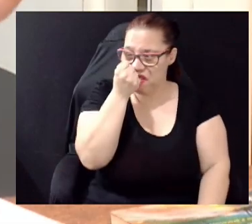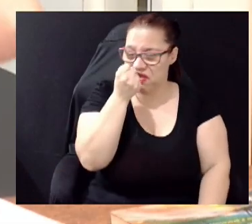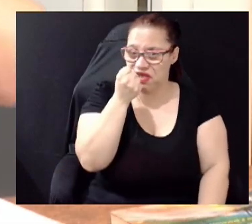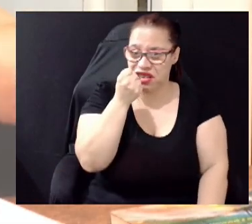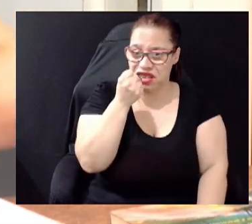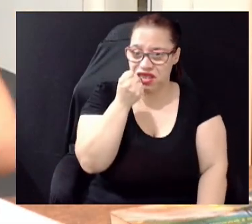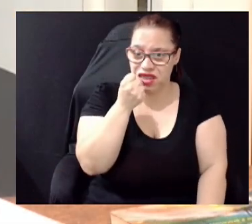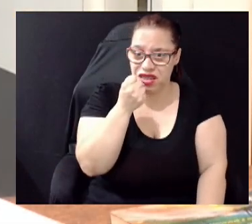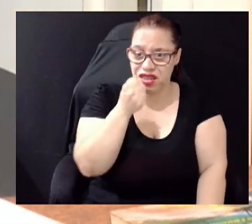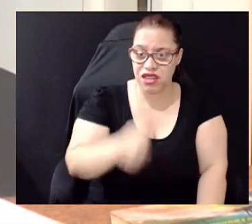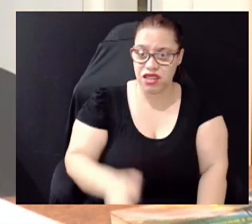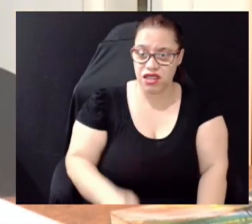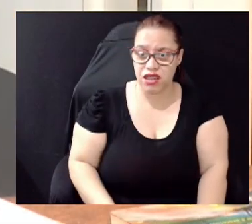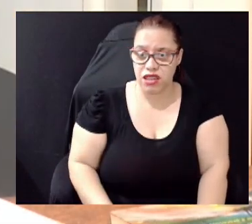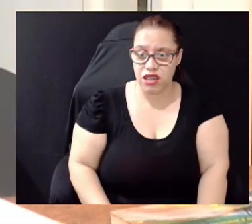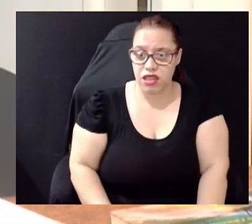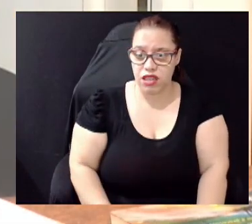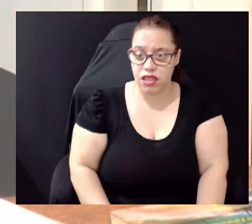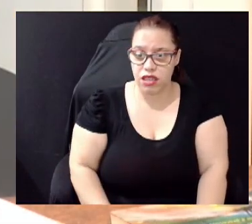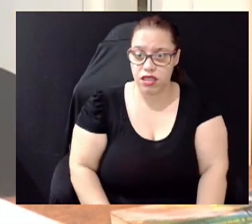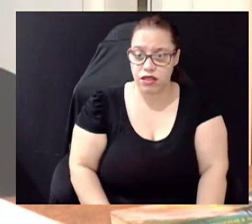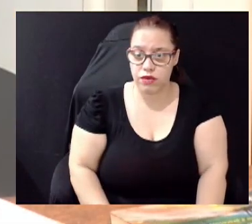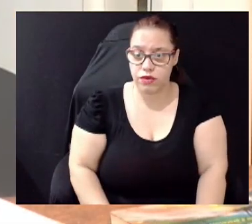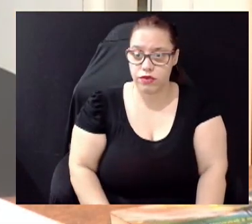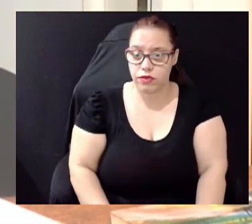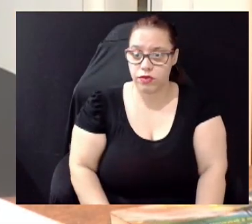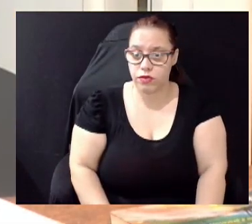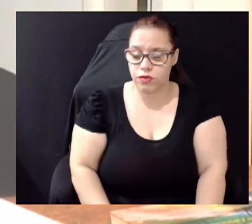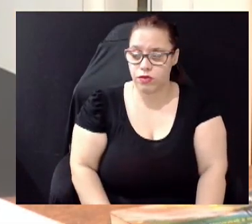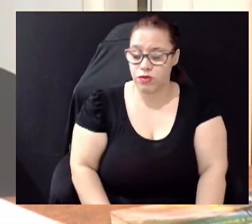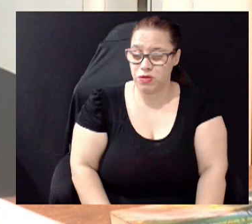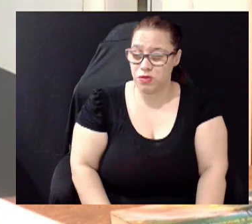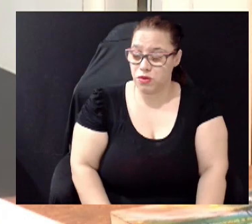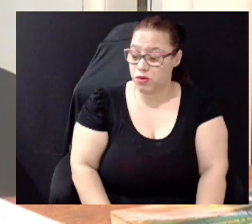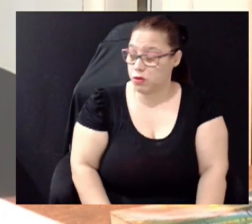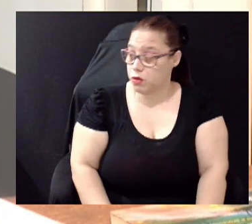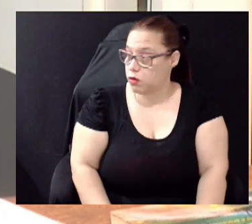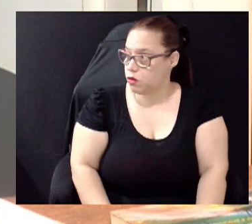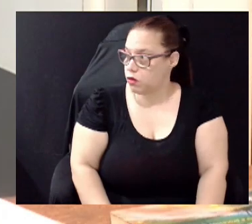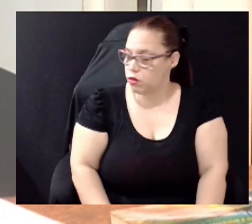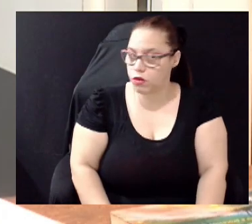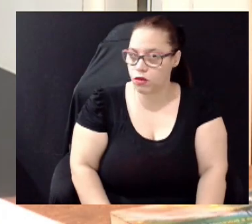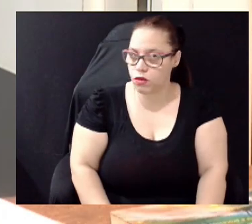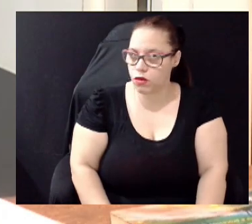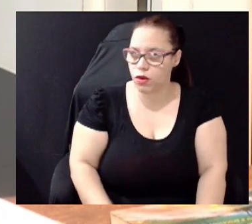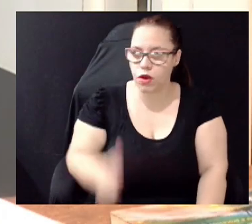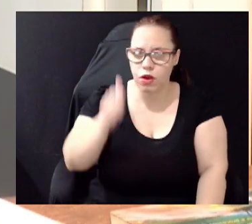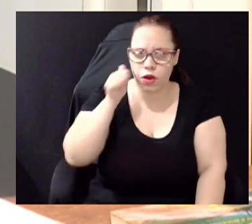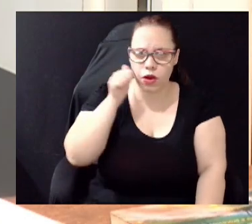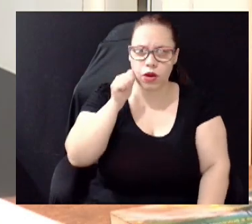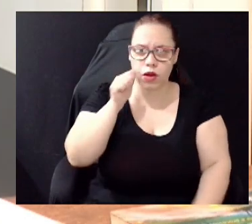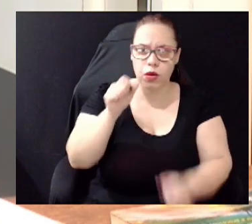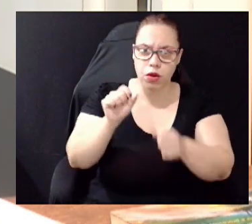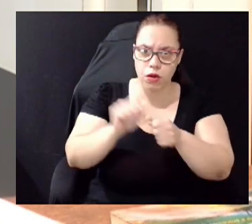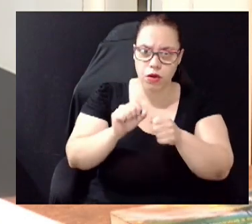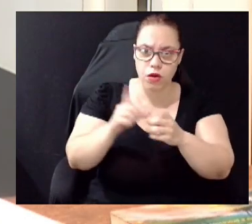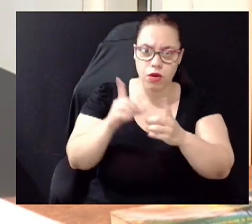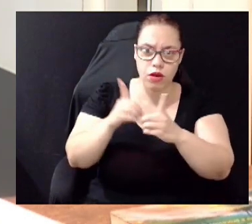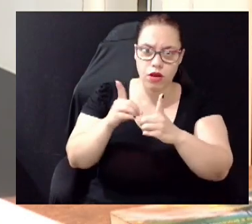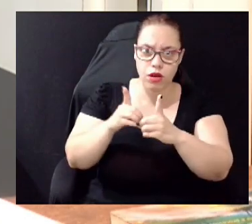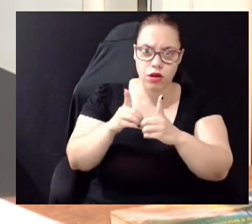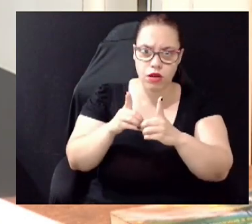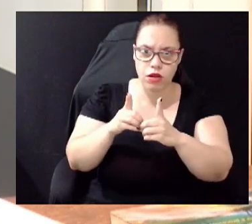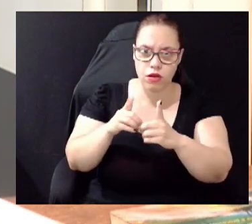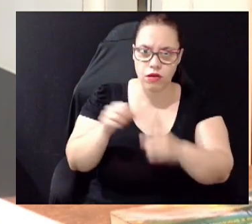abuso, e a gente aguardou, então, que fosse uma mulher para fazer esse atendimento, e foi péssimo, né, do